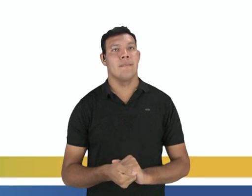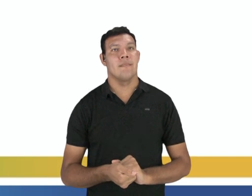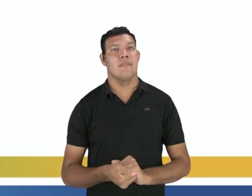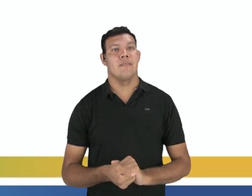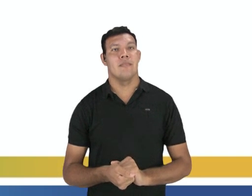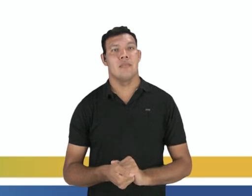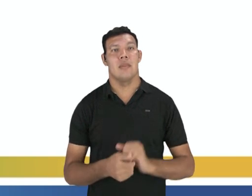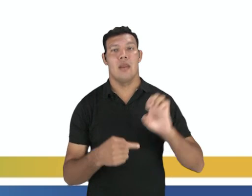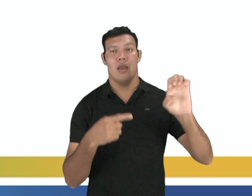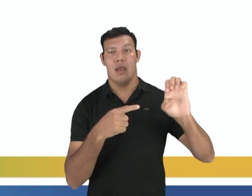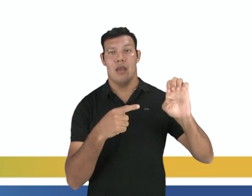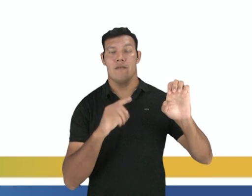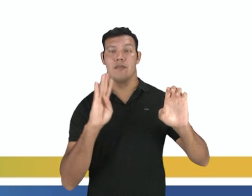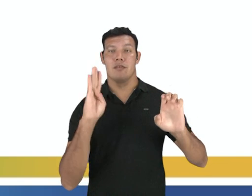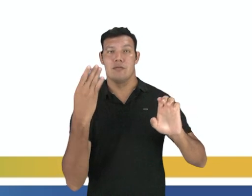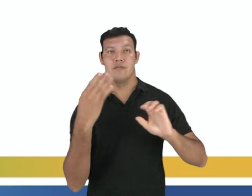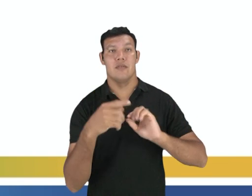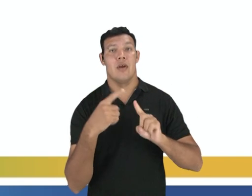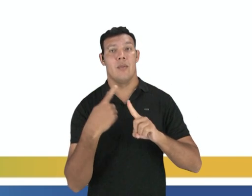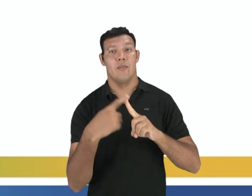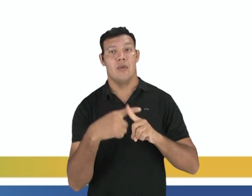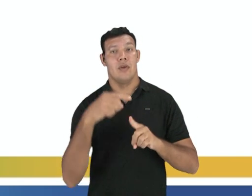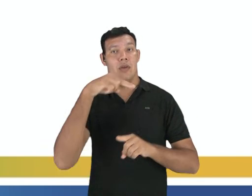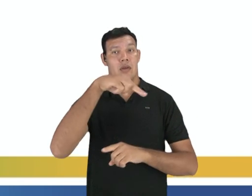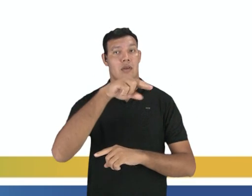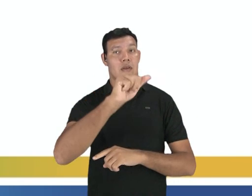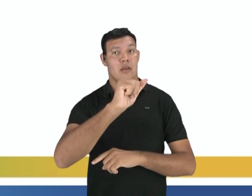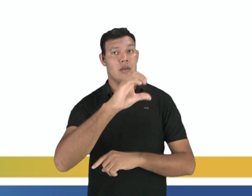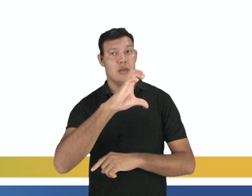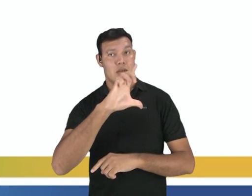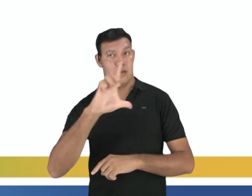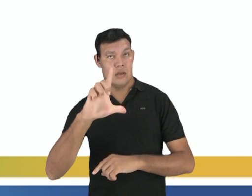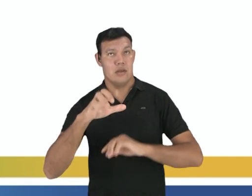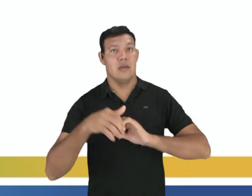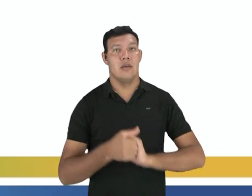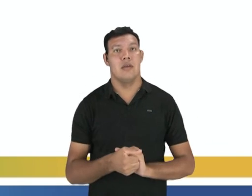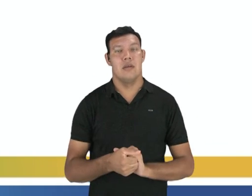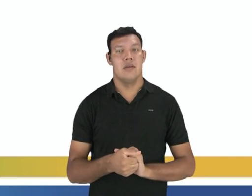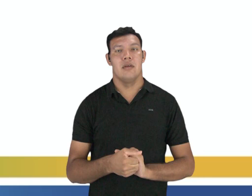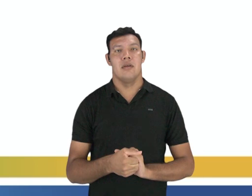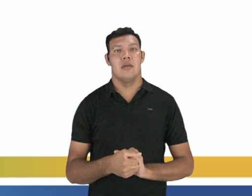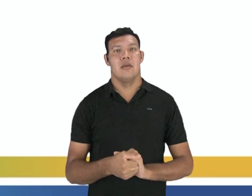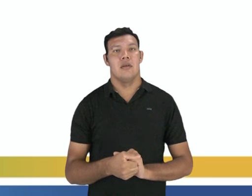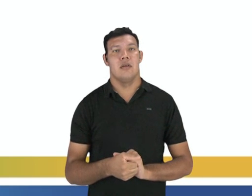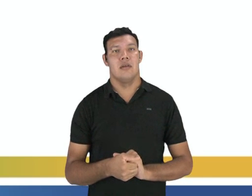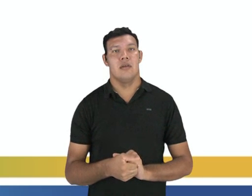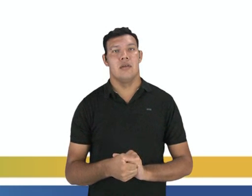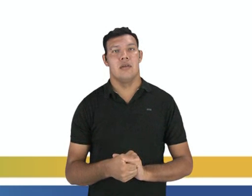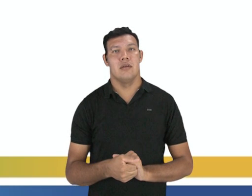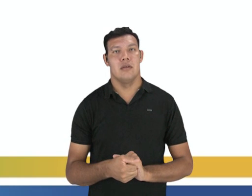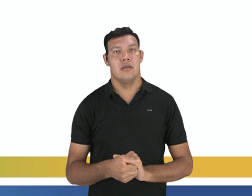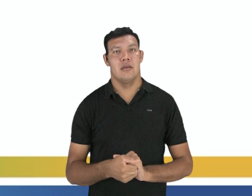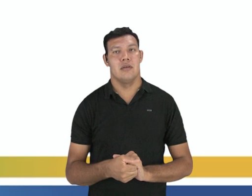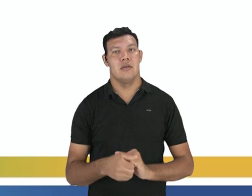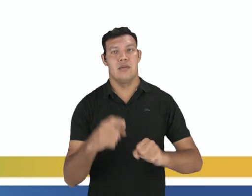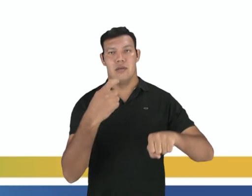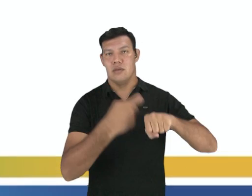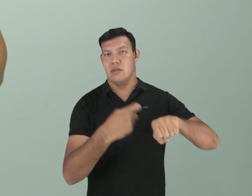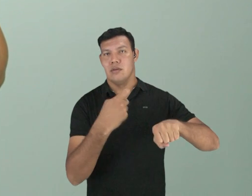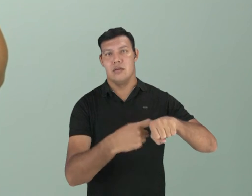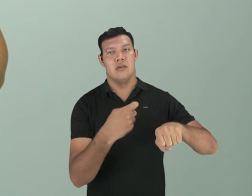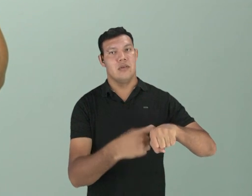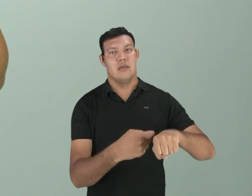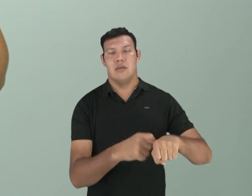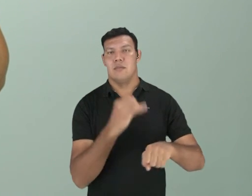letra E é falsa porque o cloreto de sódio, NaCl, não conduz corrente elétrica no estado